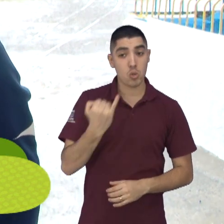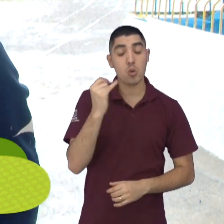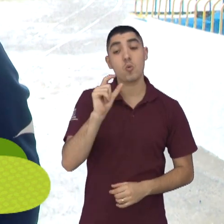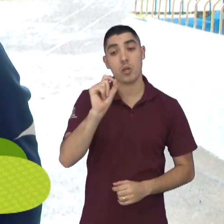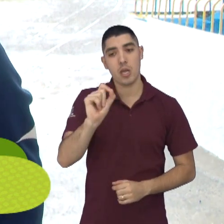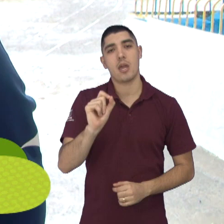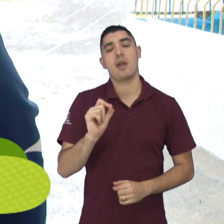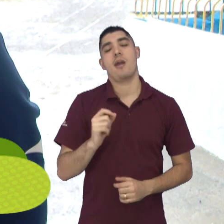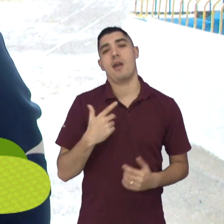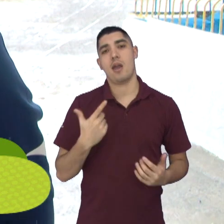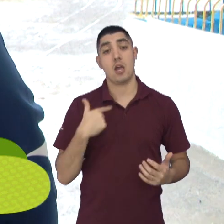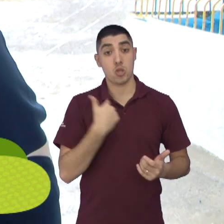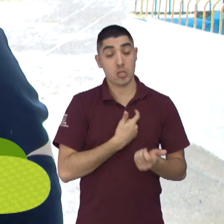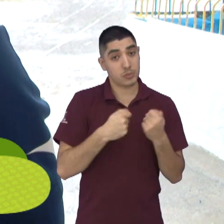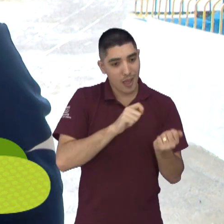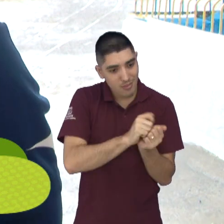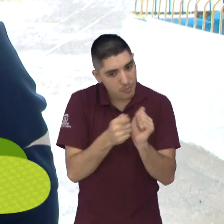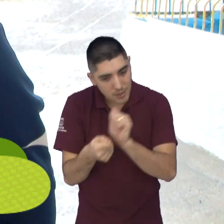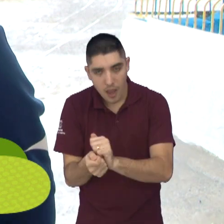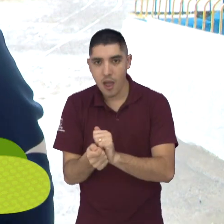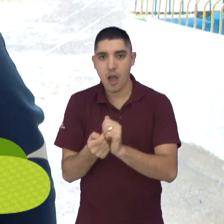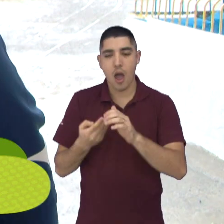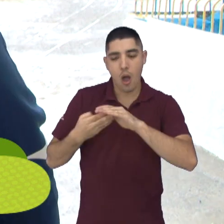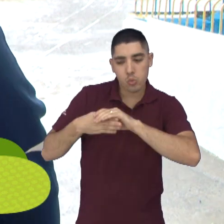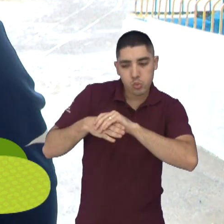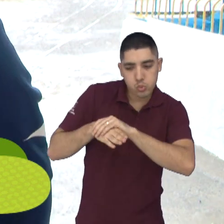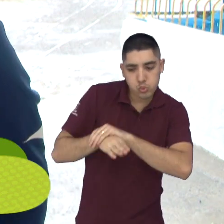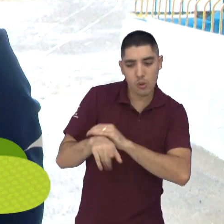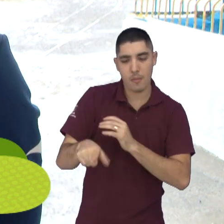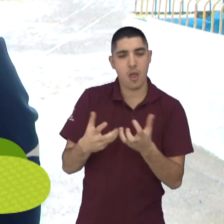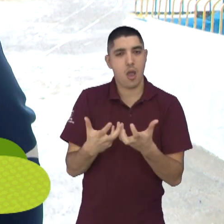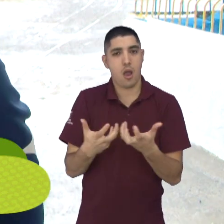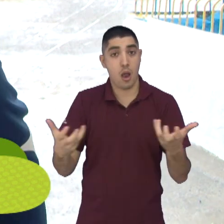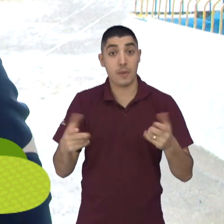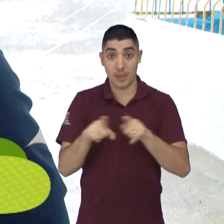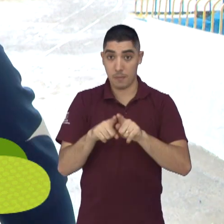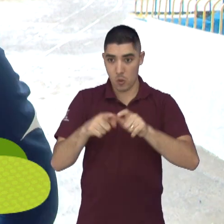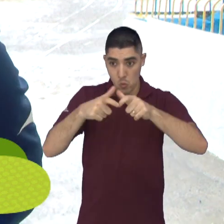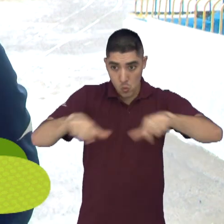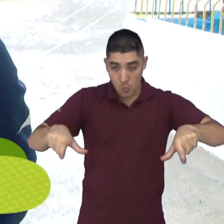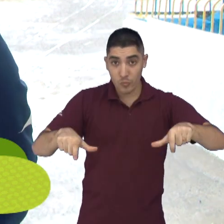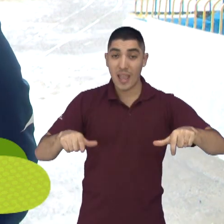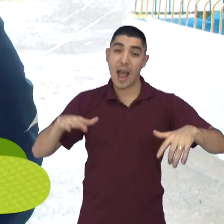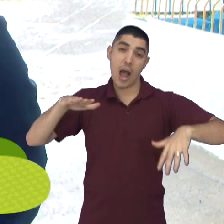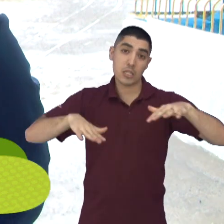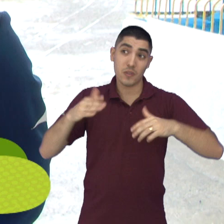rápida ao campo do adversário. Às vezes a torcida adversária vai estar em maior